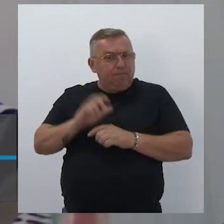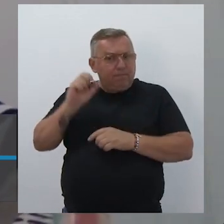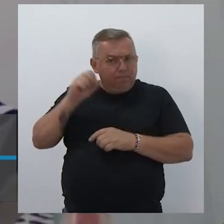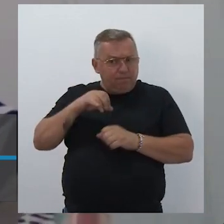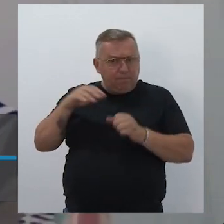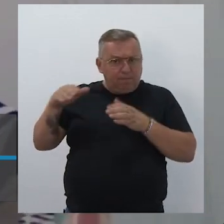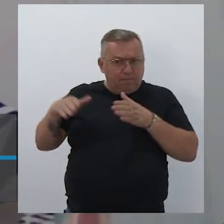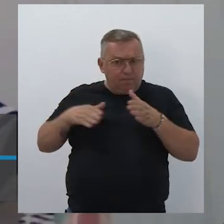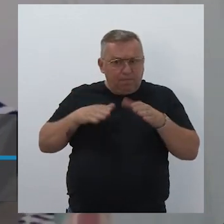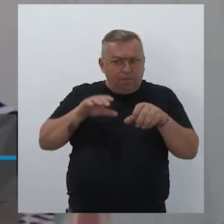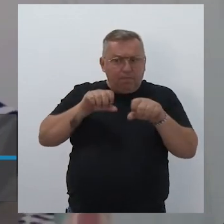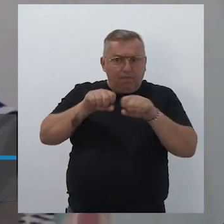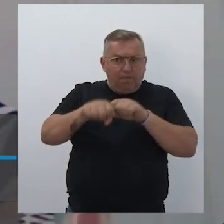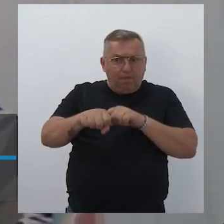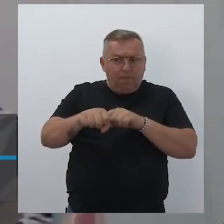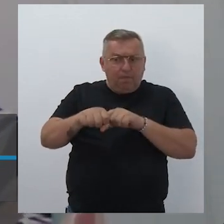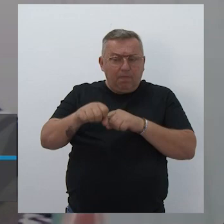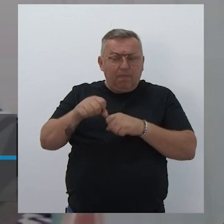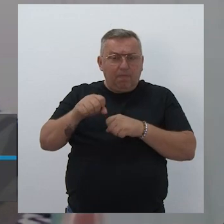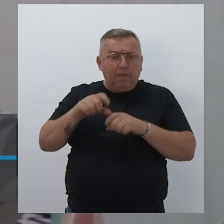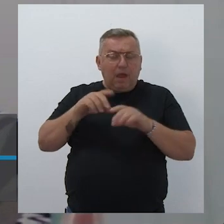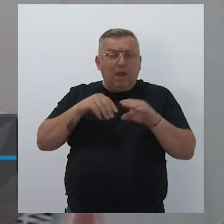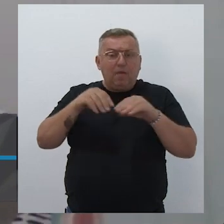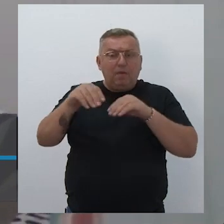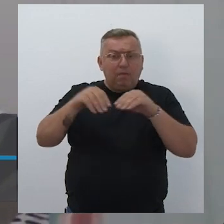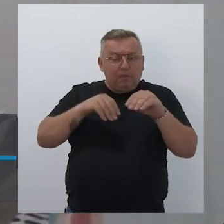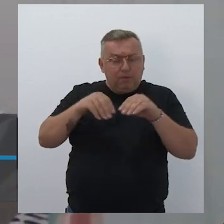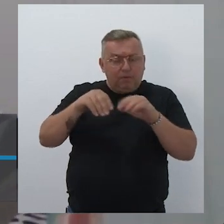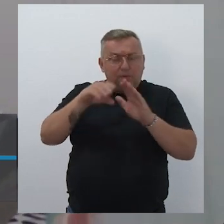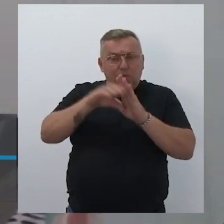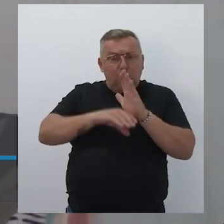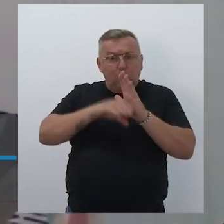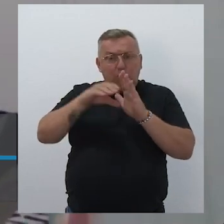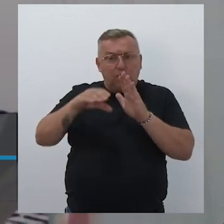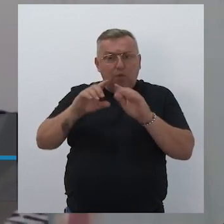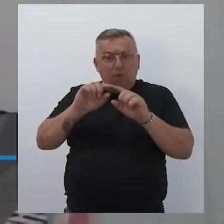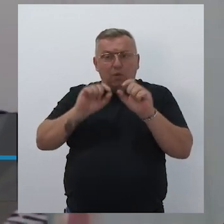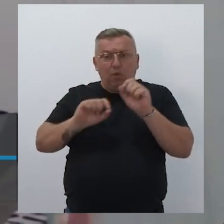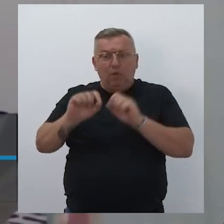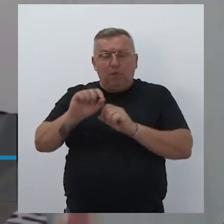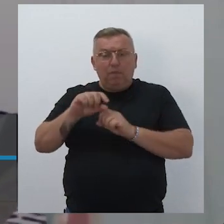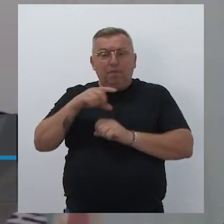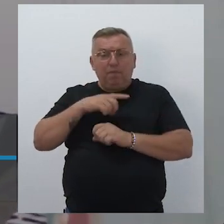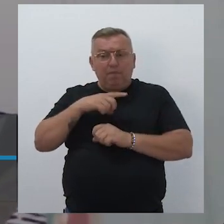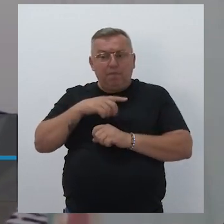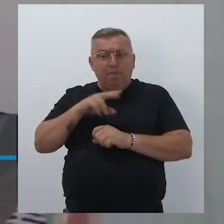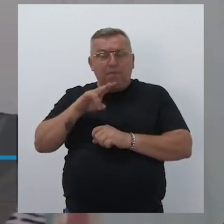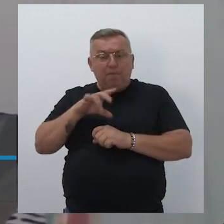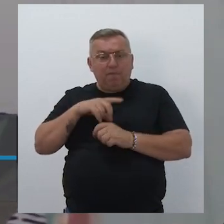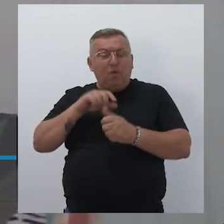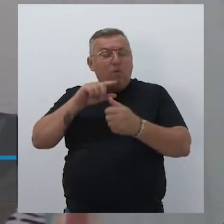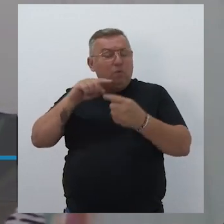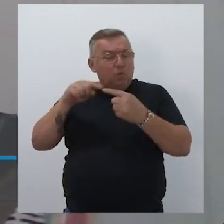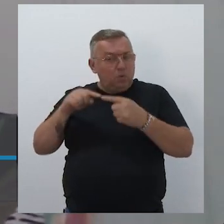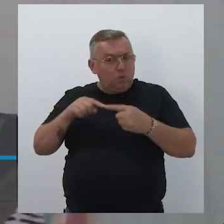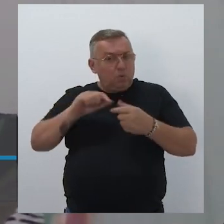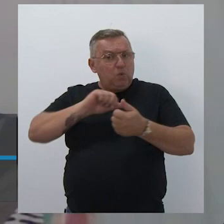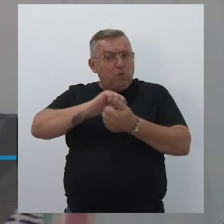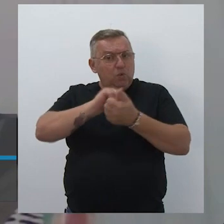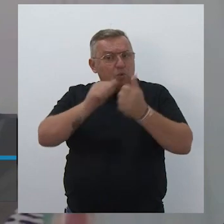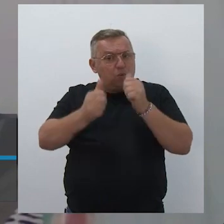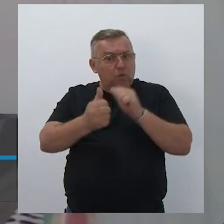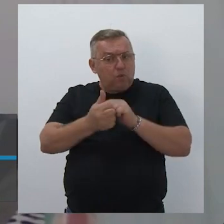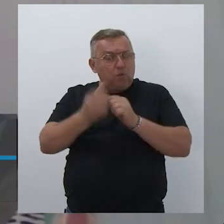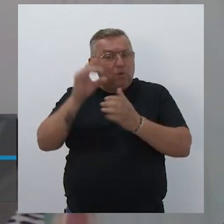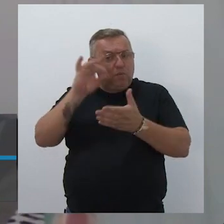itinerário formativo é a parte flexível do currículo. Sendo assim, eles vão se adequar, sim, às realidades